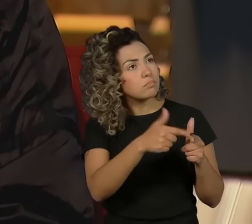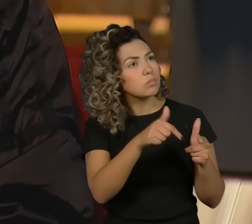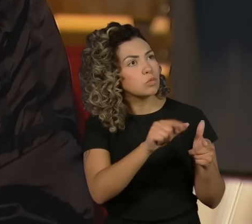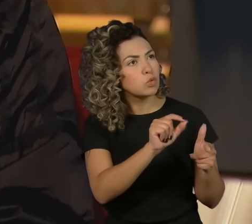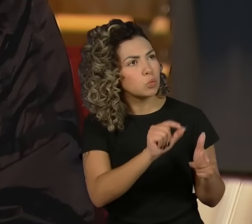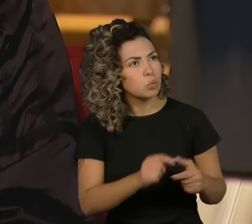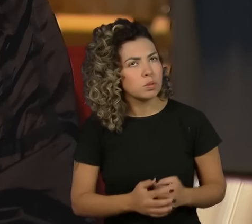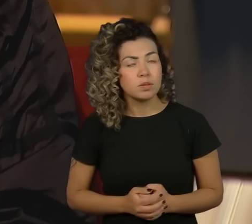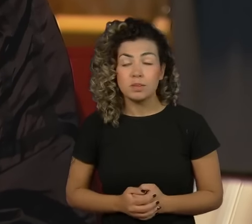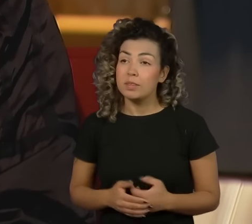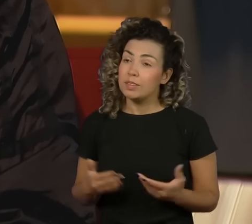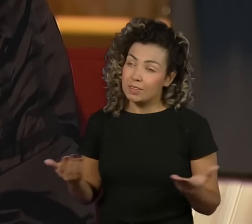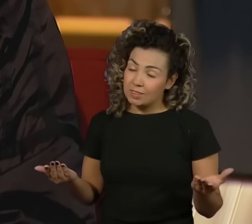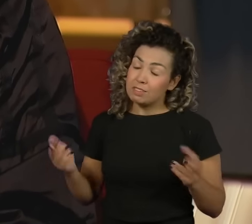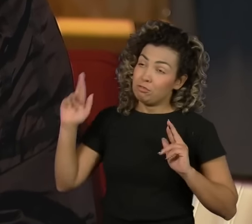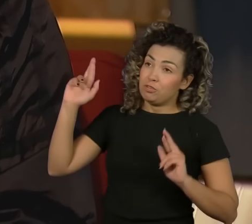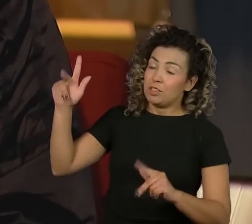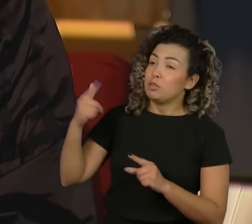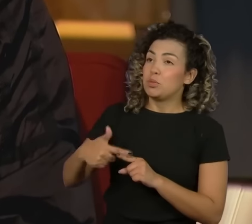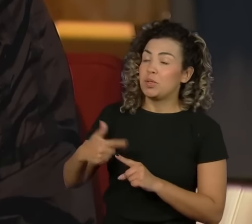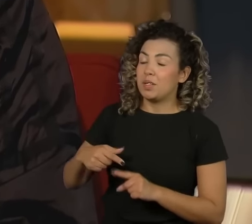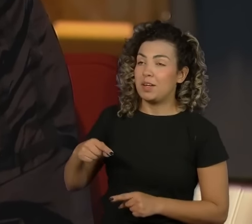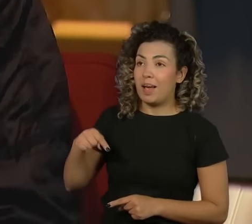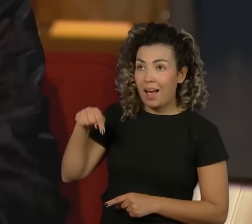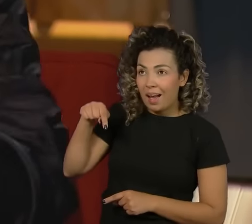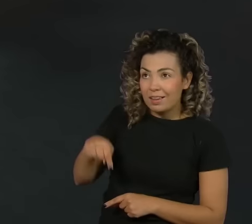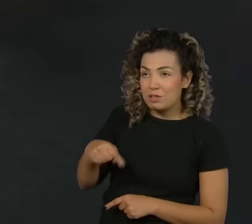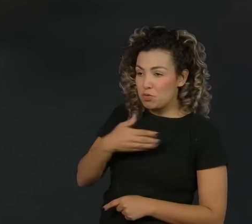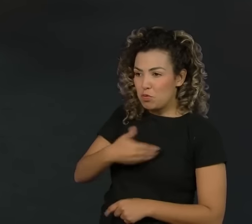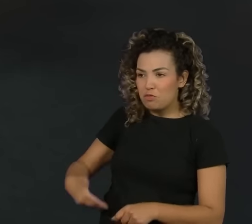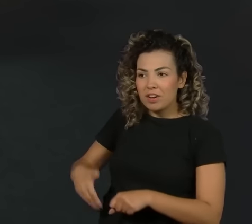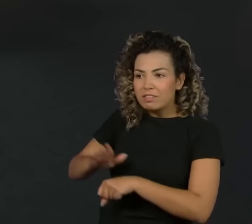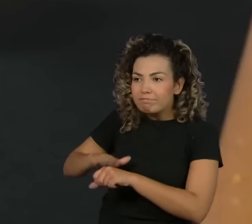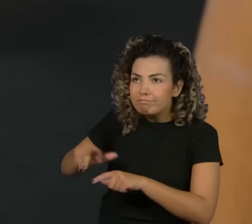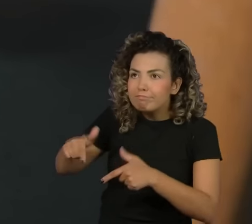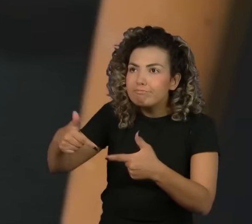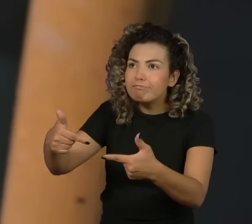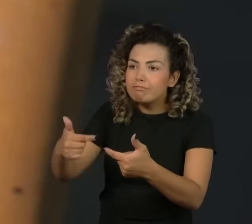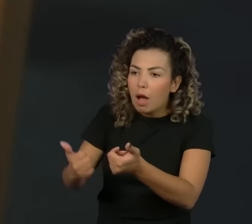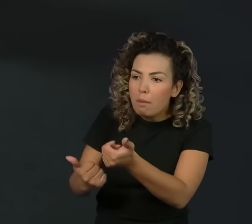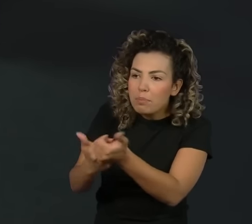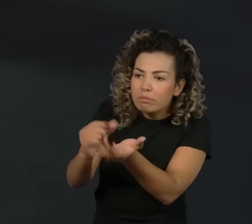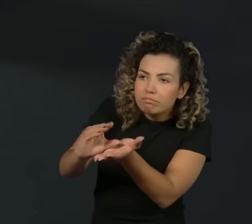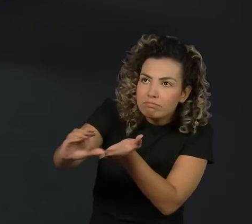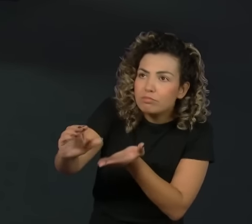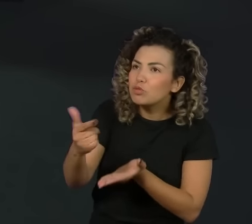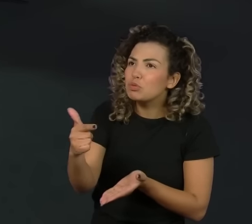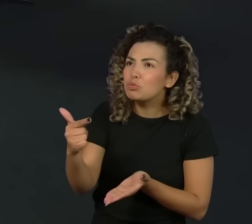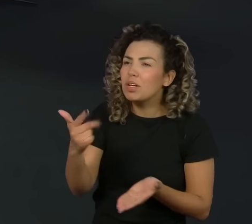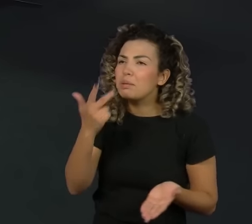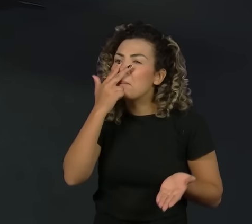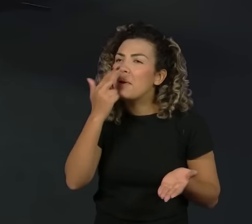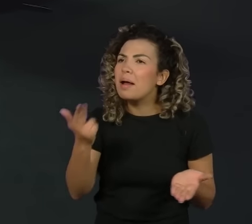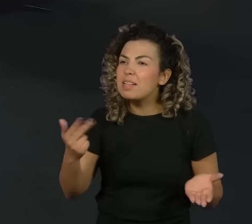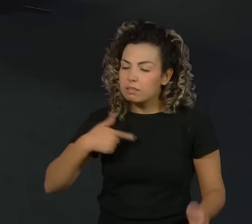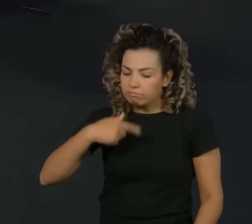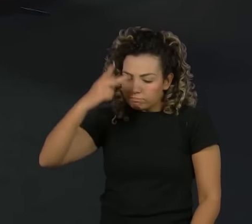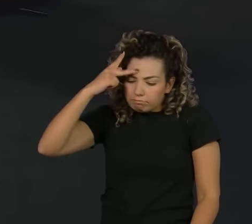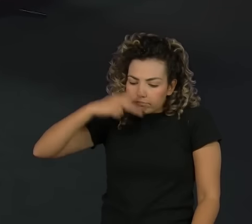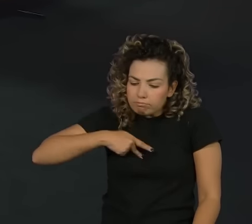Estado e você tendo que se virar, você tendo que sublinhar